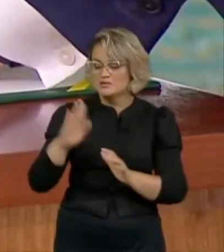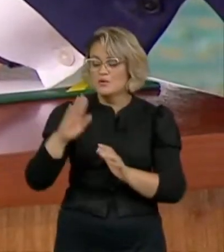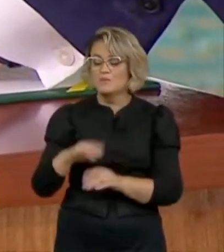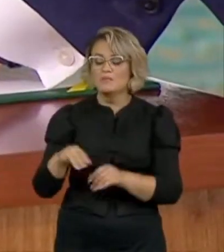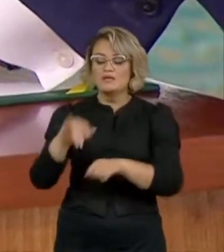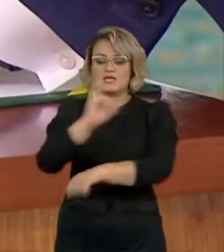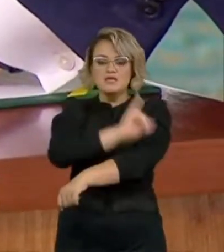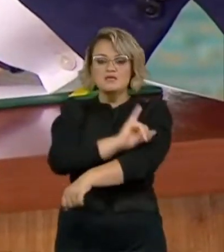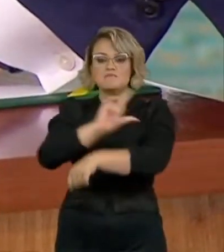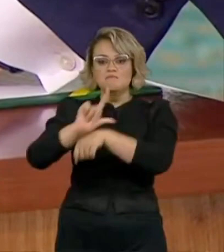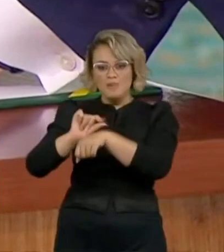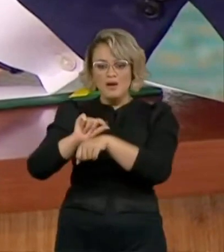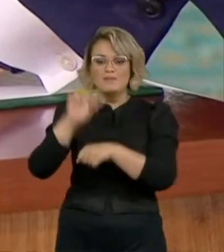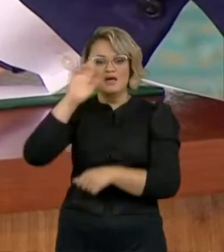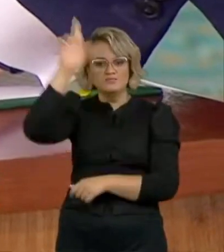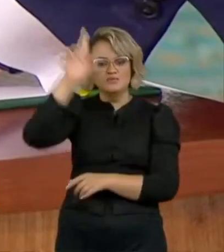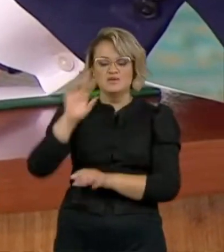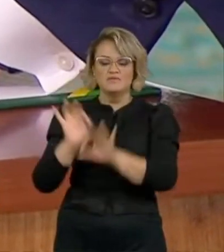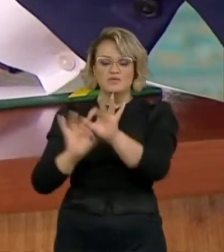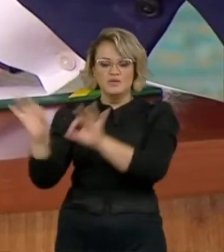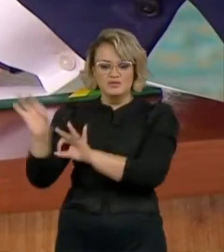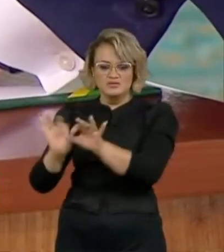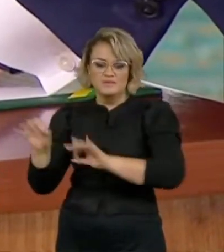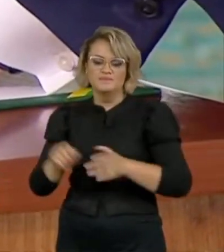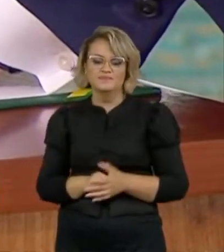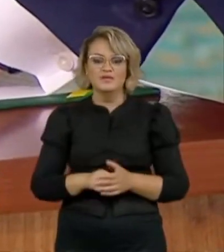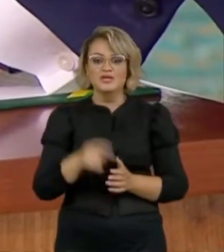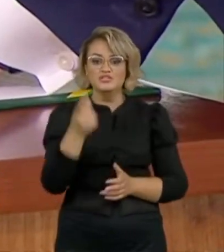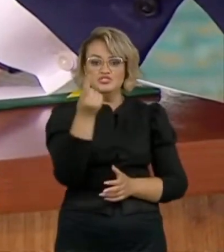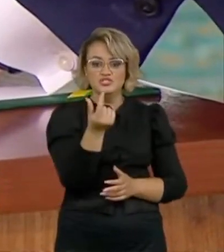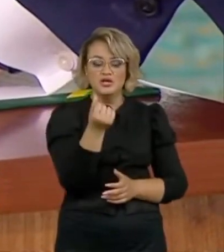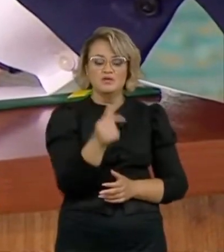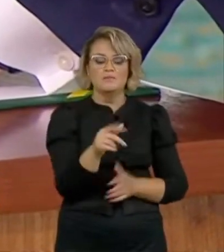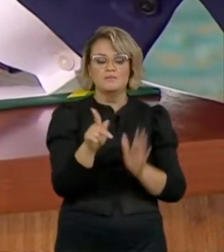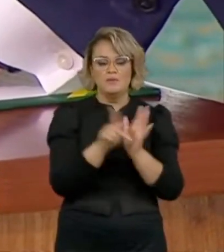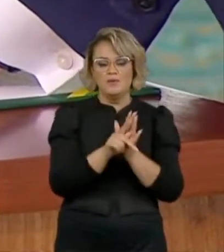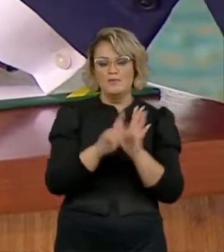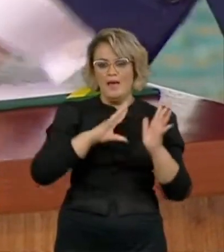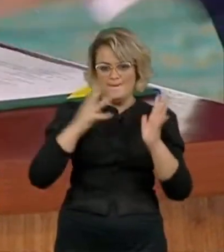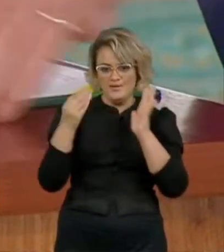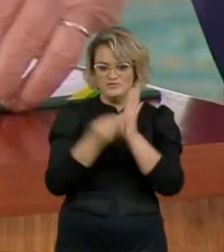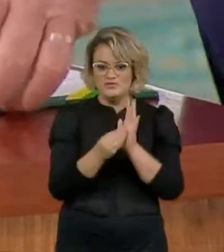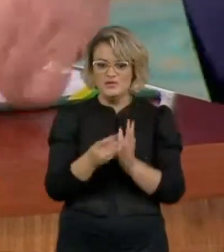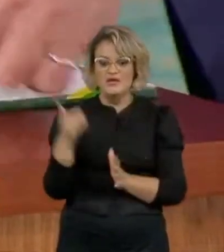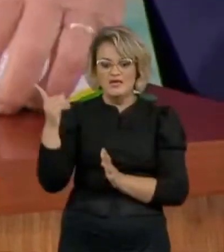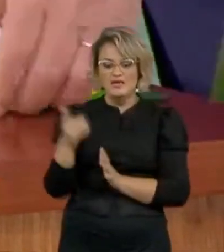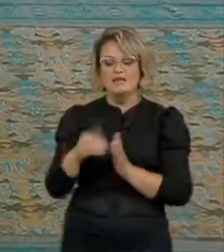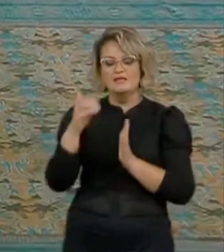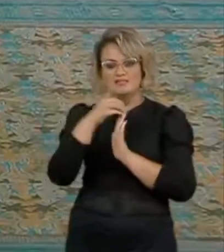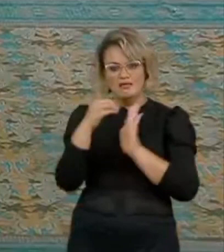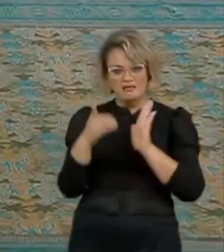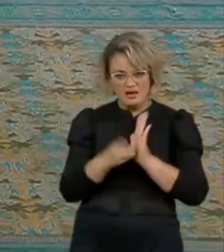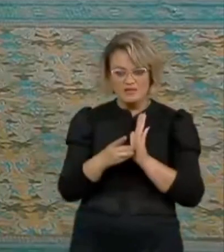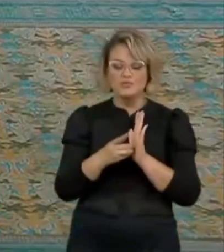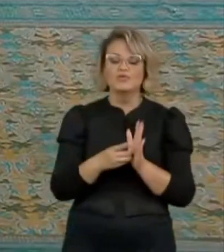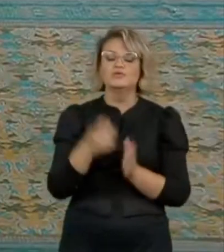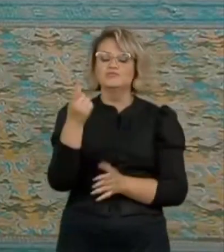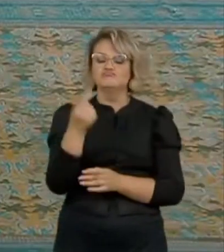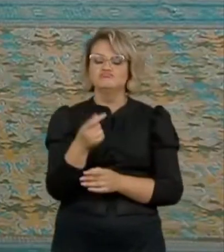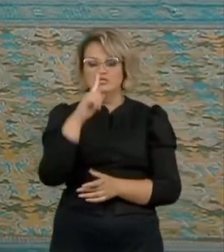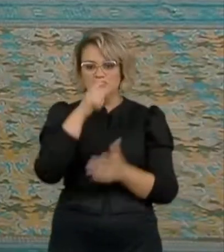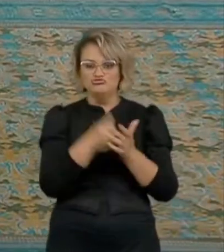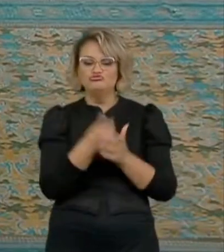ao IBAMA seu protagonismo fundo Amazônia o presidente assina Decreto que restabelece o fundo